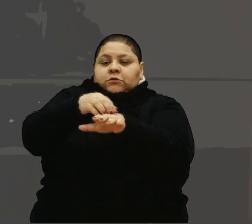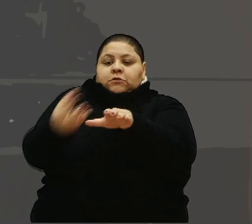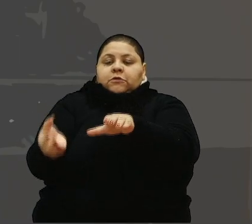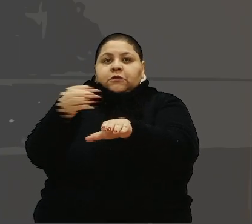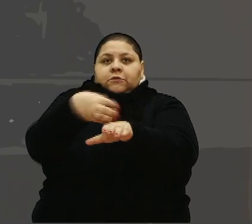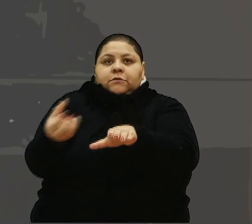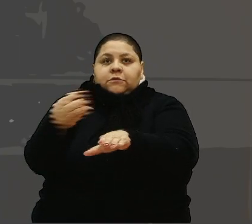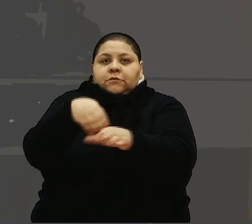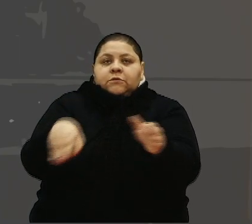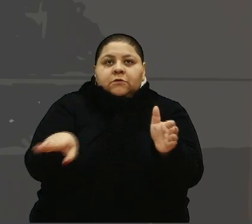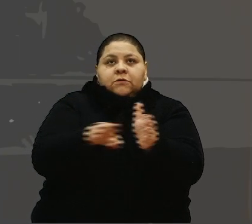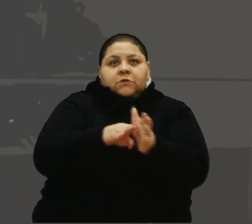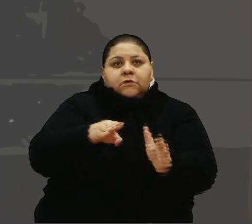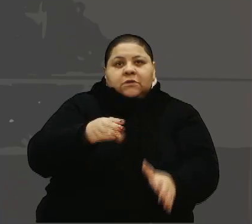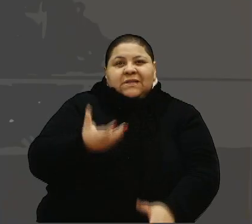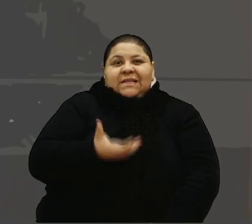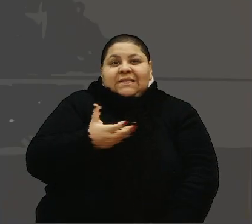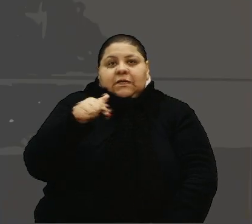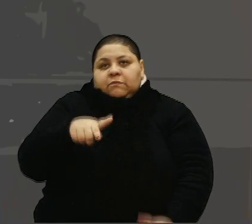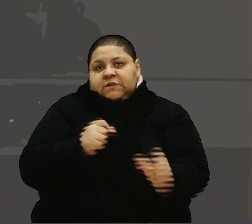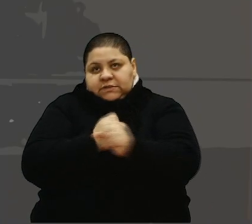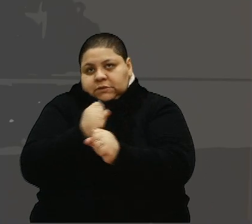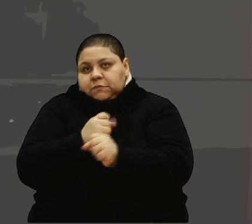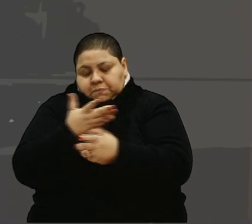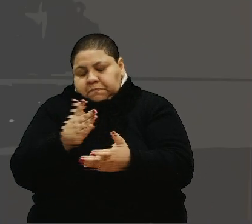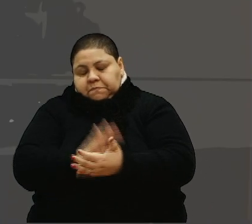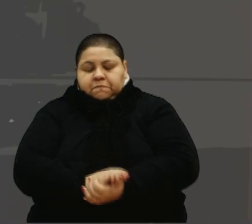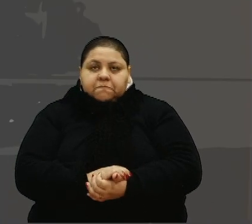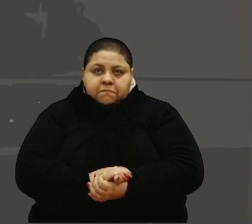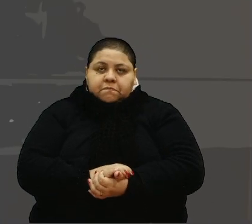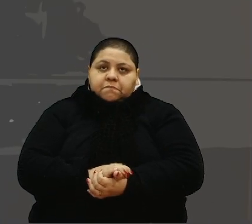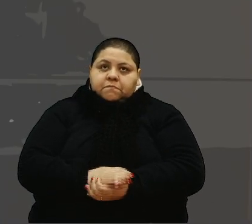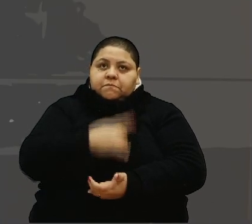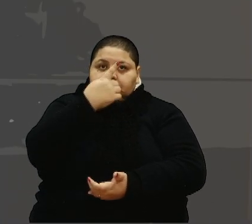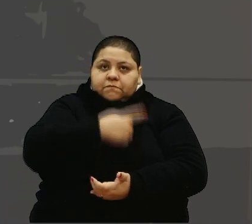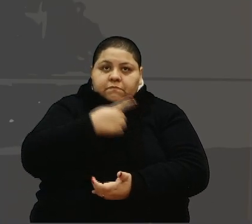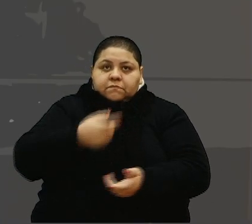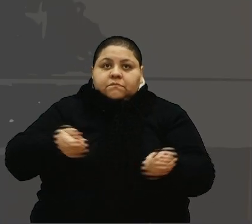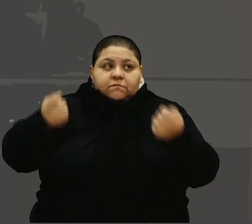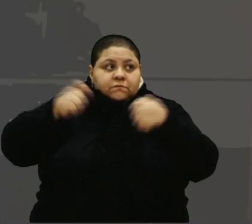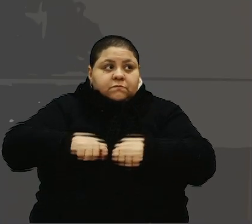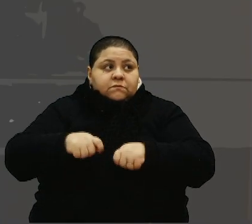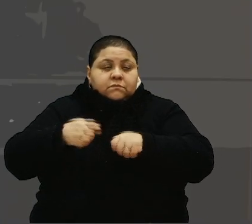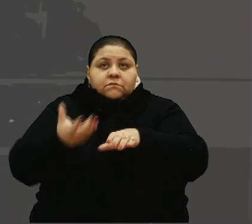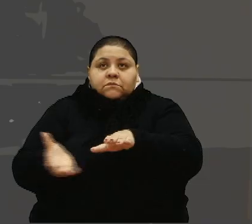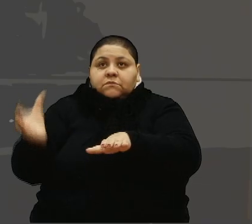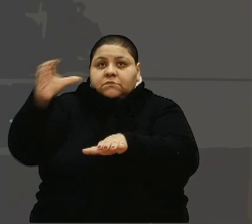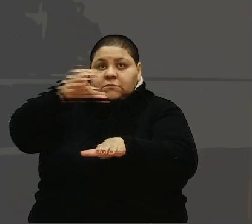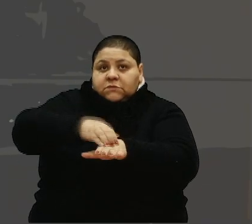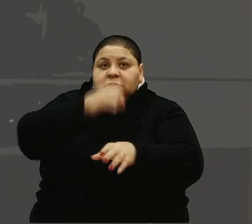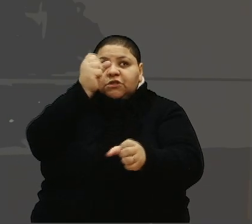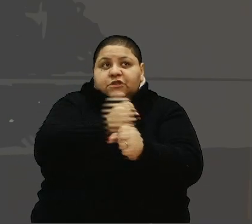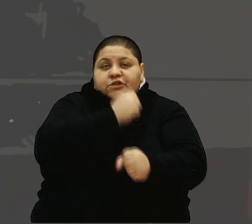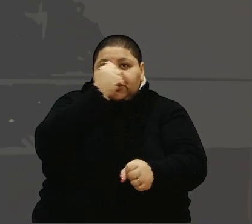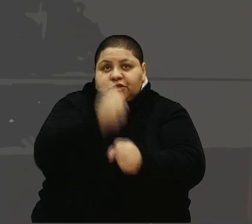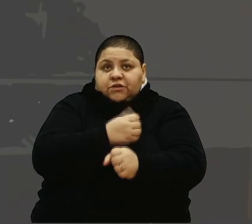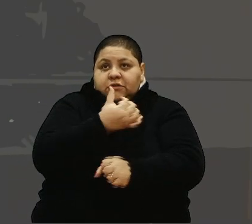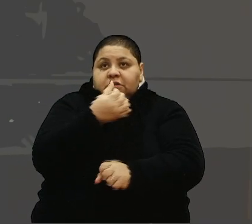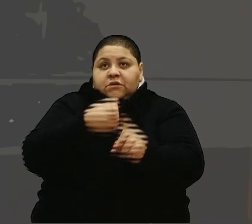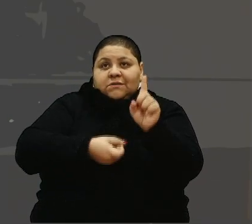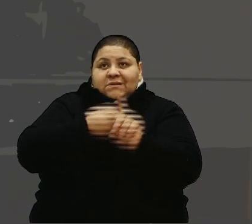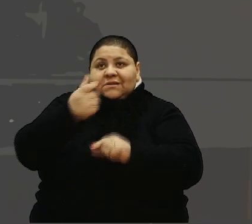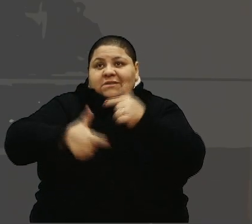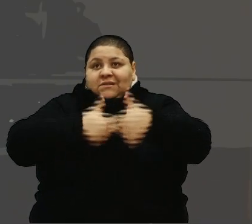até dezembro desse ano. Aqui a capacidade de recarga, prazo das obras, 6 meses de